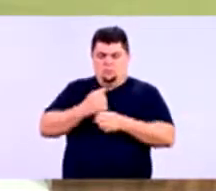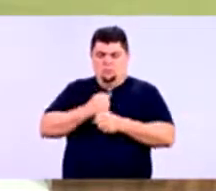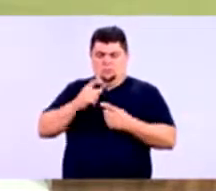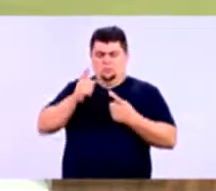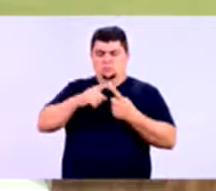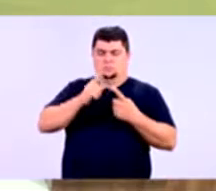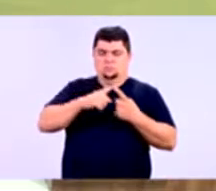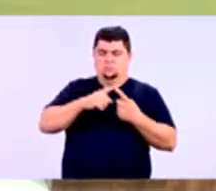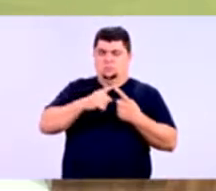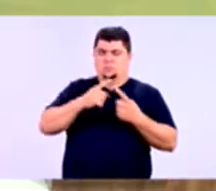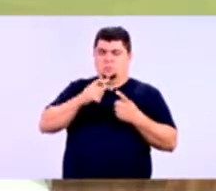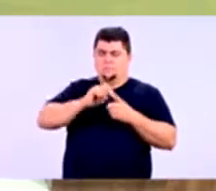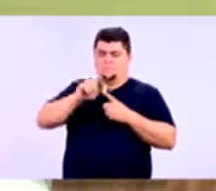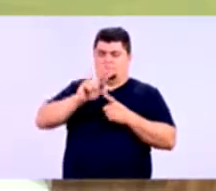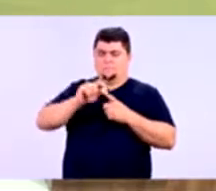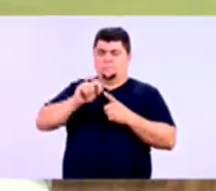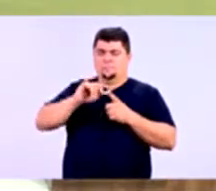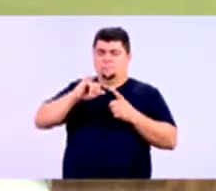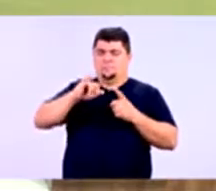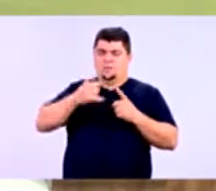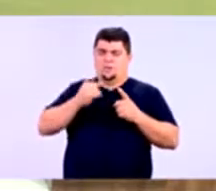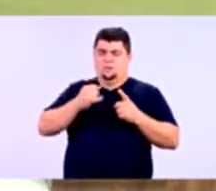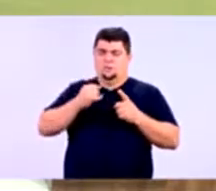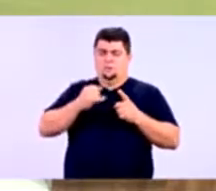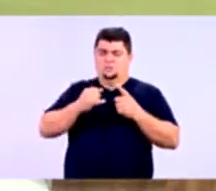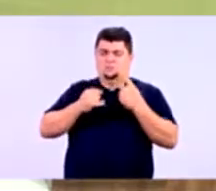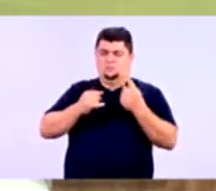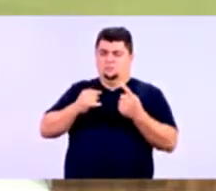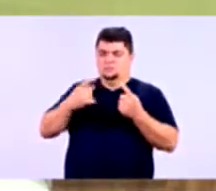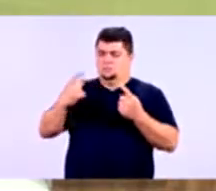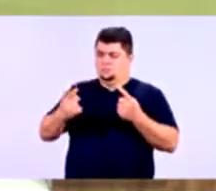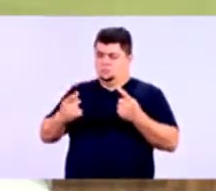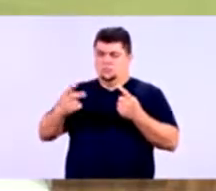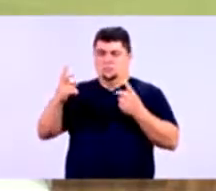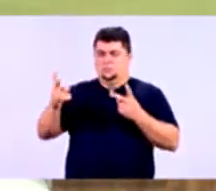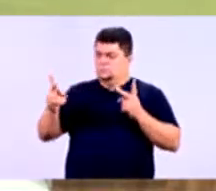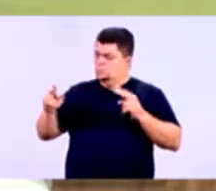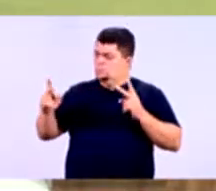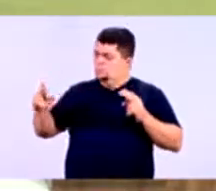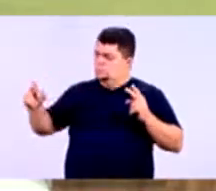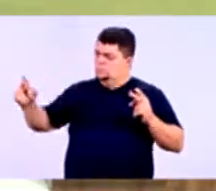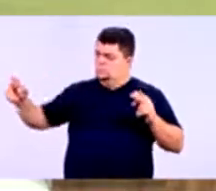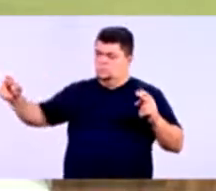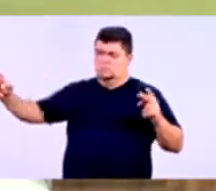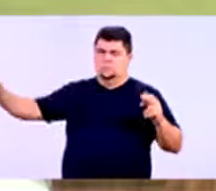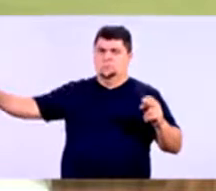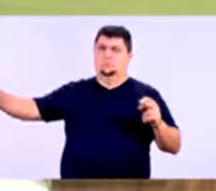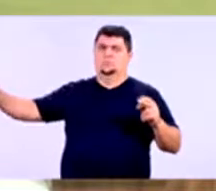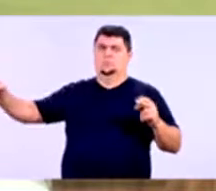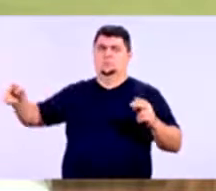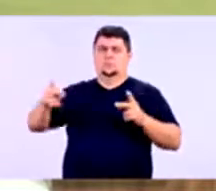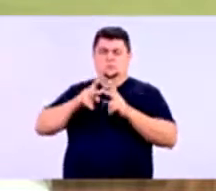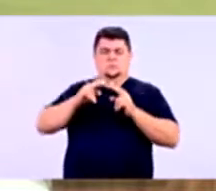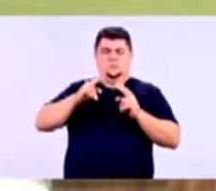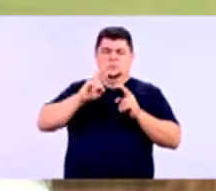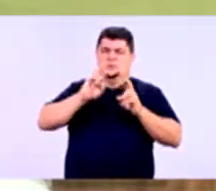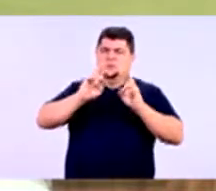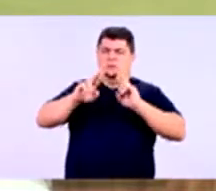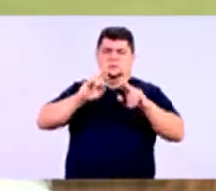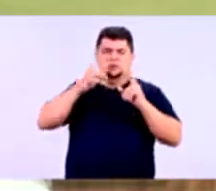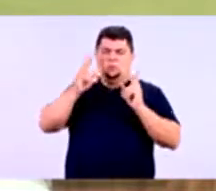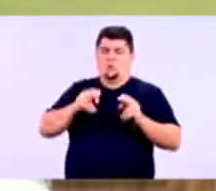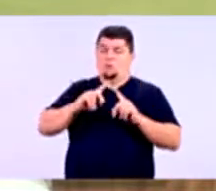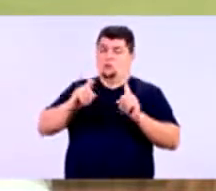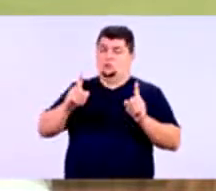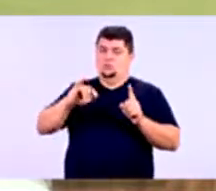primeiro mês o juro simples vai ser um valor, no segundo, no terceiro, no quarto, o juro simples vai sempre apresentar o mesmo resultado. Mas os